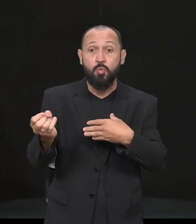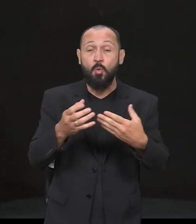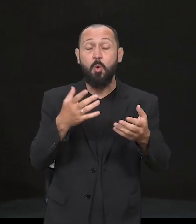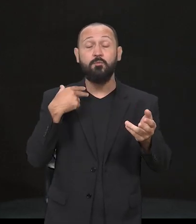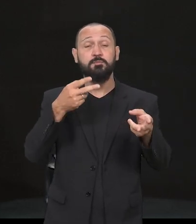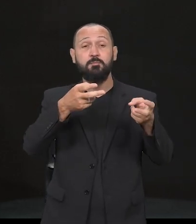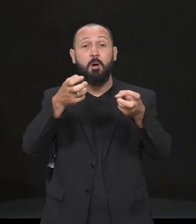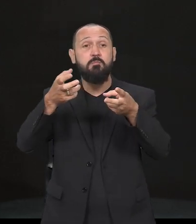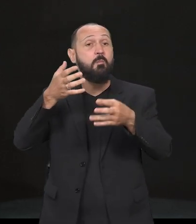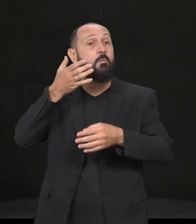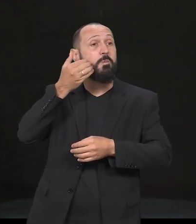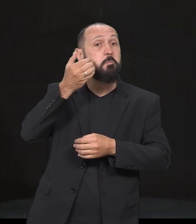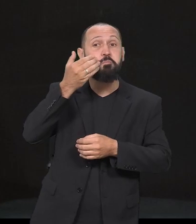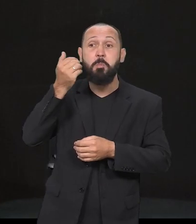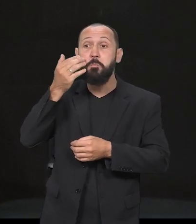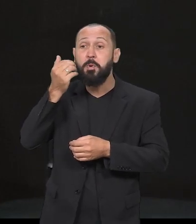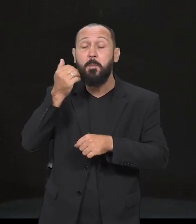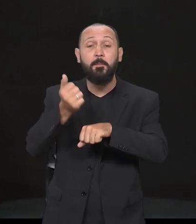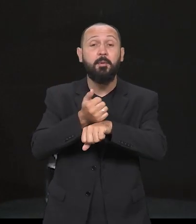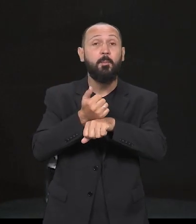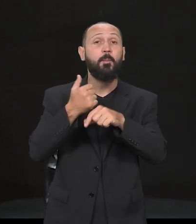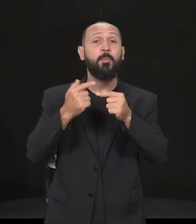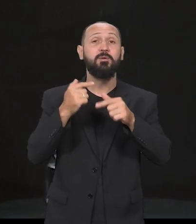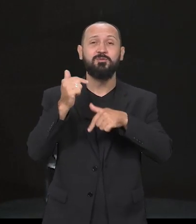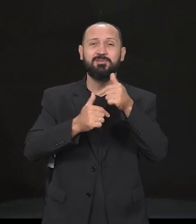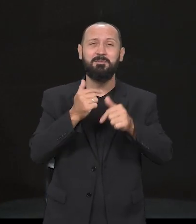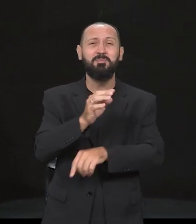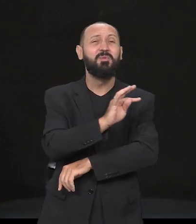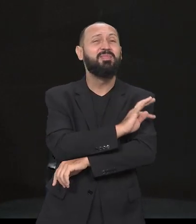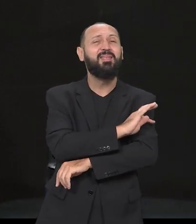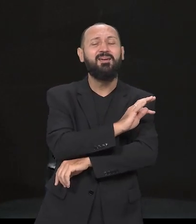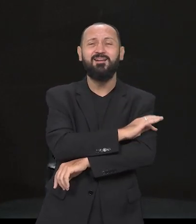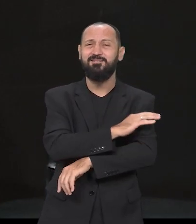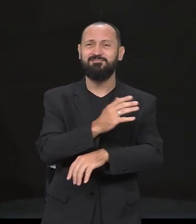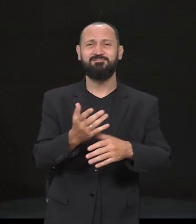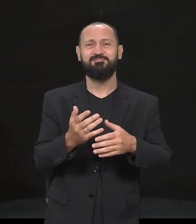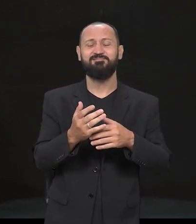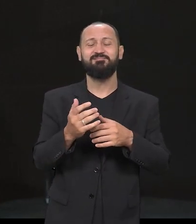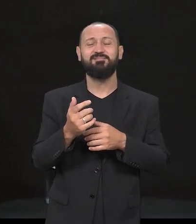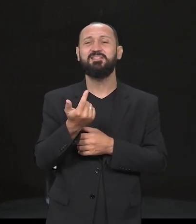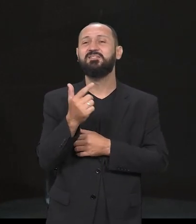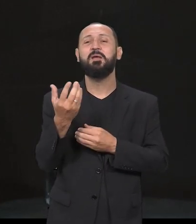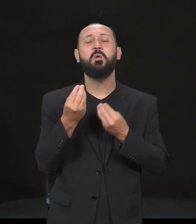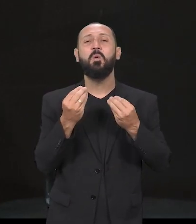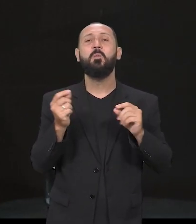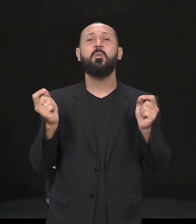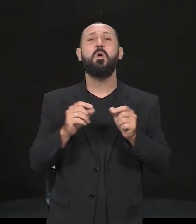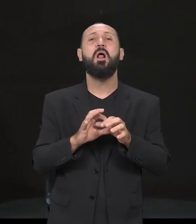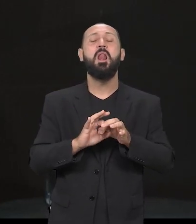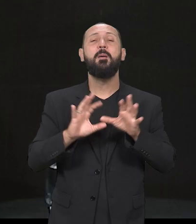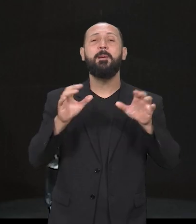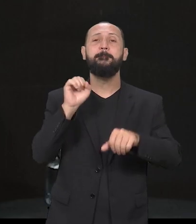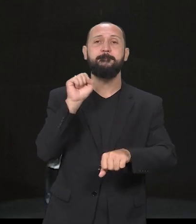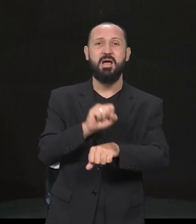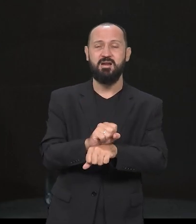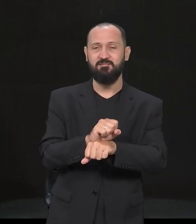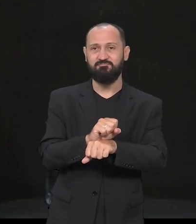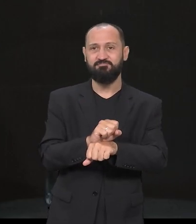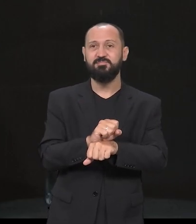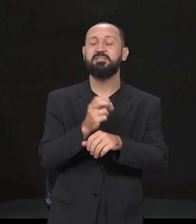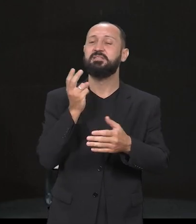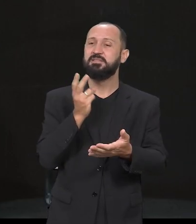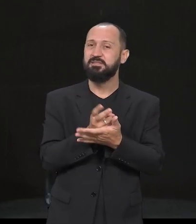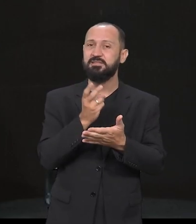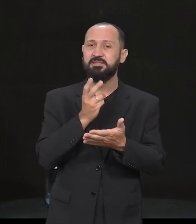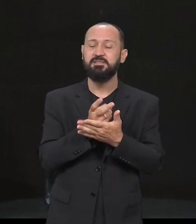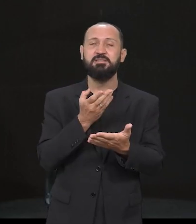estudando, sempre se qualificando, porque o nosso trabalho é muito técnico. Então, não é permitido que se pare no tempo. A gente